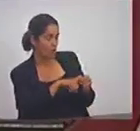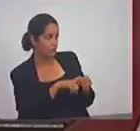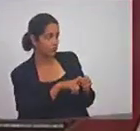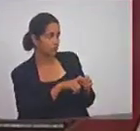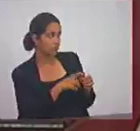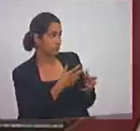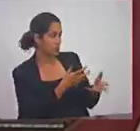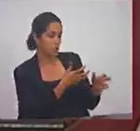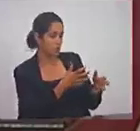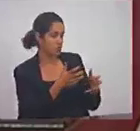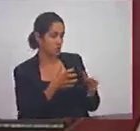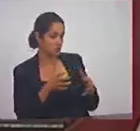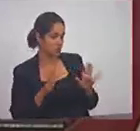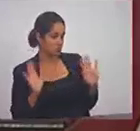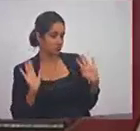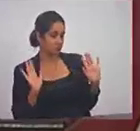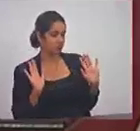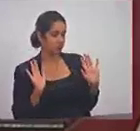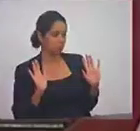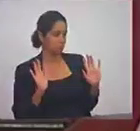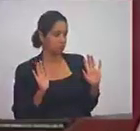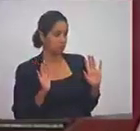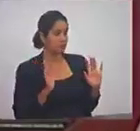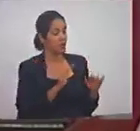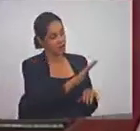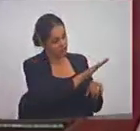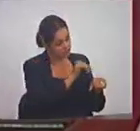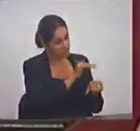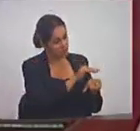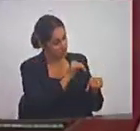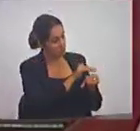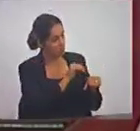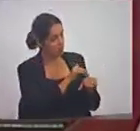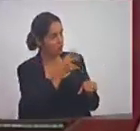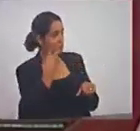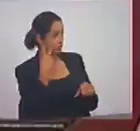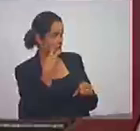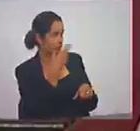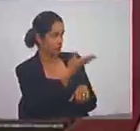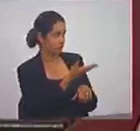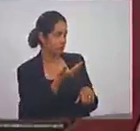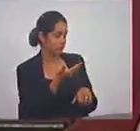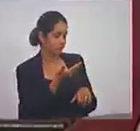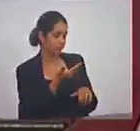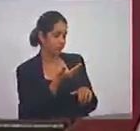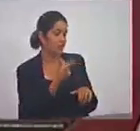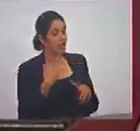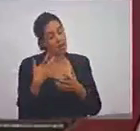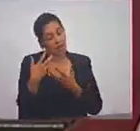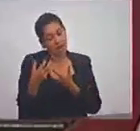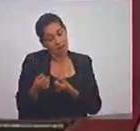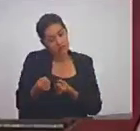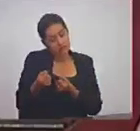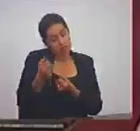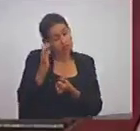esses, pela cobrança da rua e pela situação que está a administração municipal, jamais aceitaram, né? Mas ali era o que eu falei,